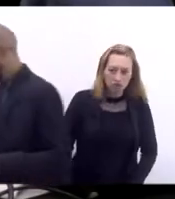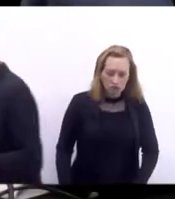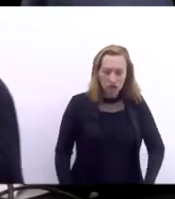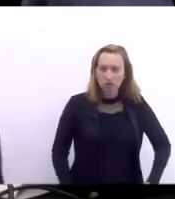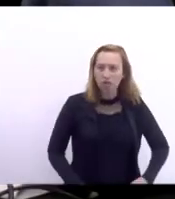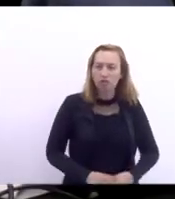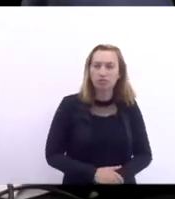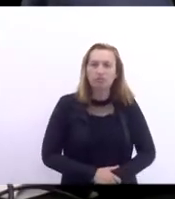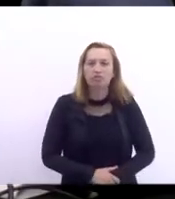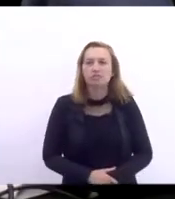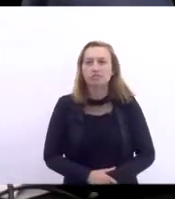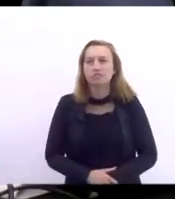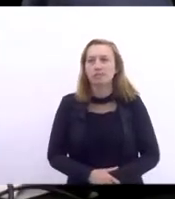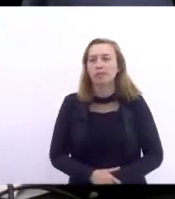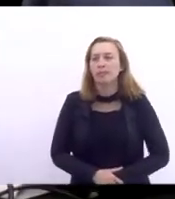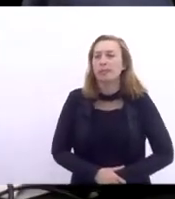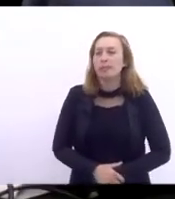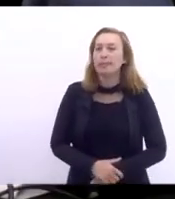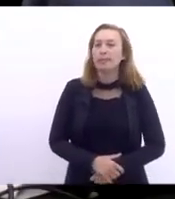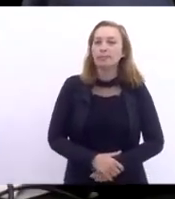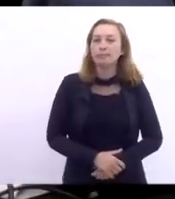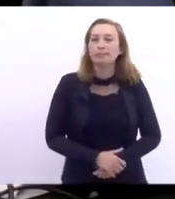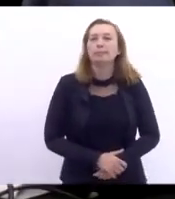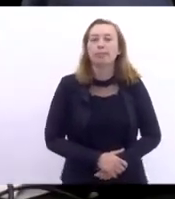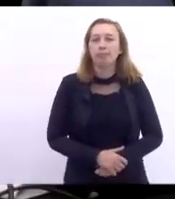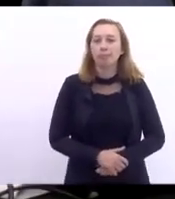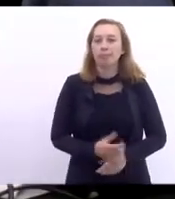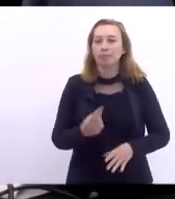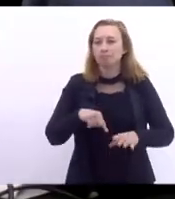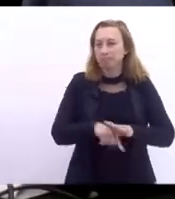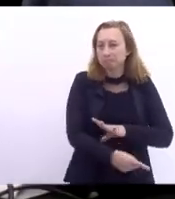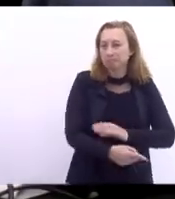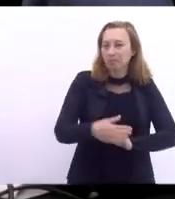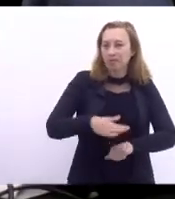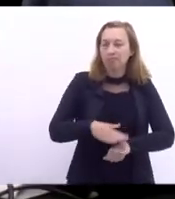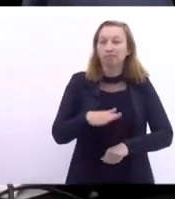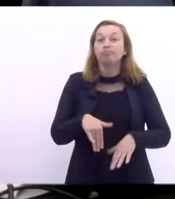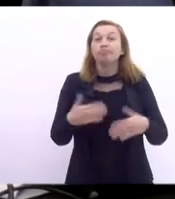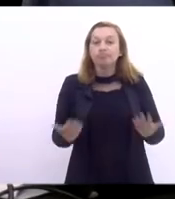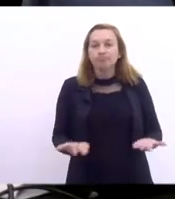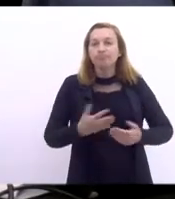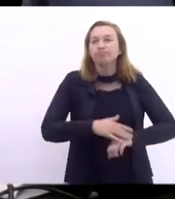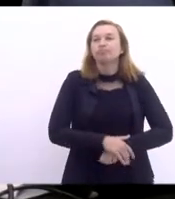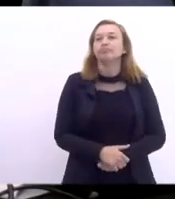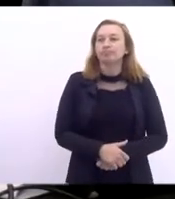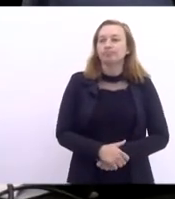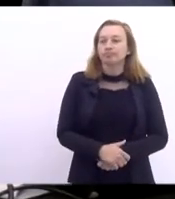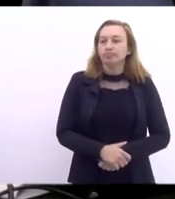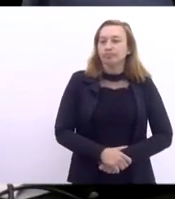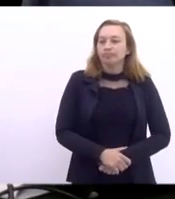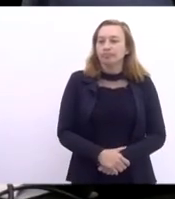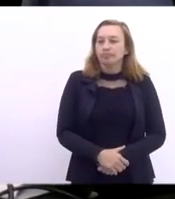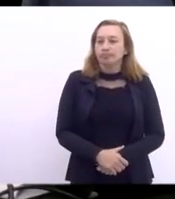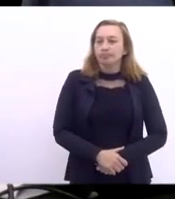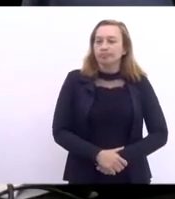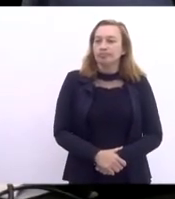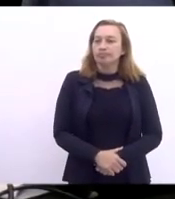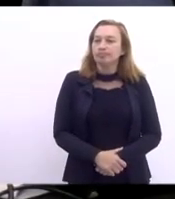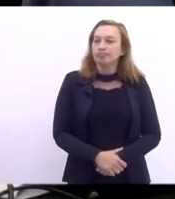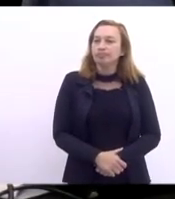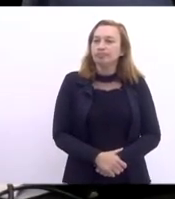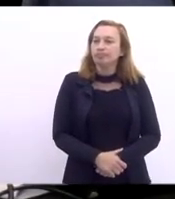tá tá usando o outro alguma questão de serviço ainda vai ser aprofundado então é e